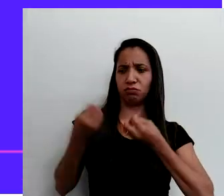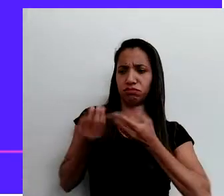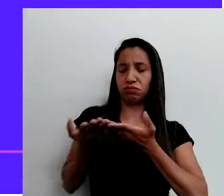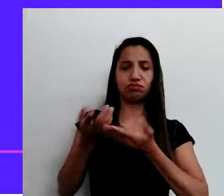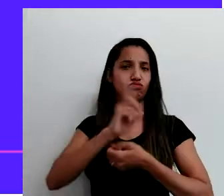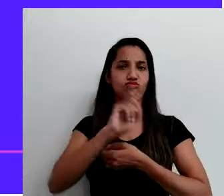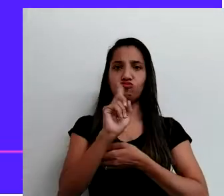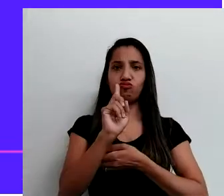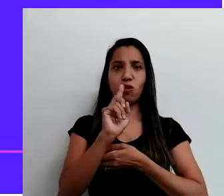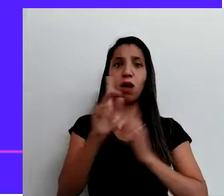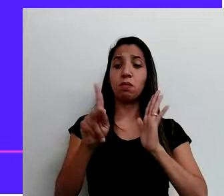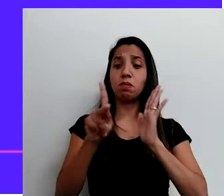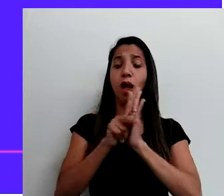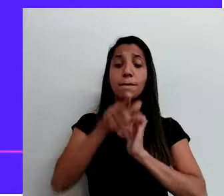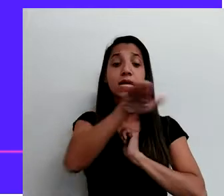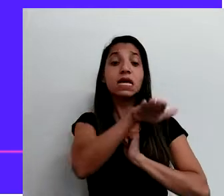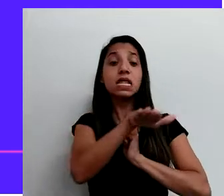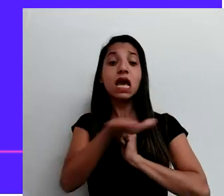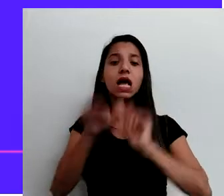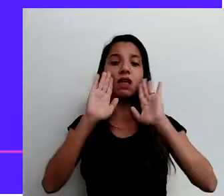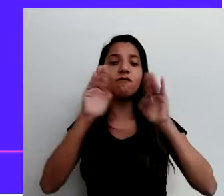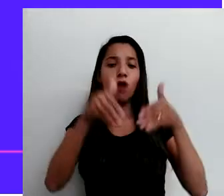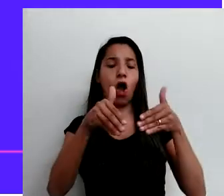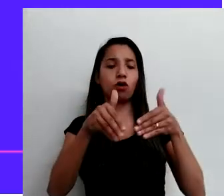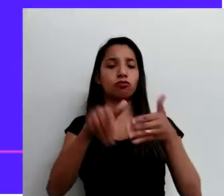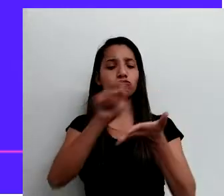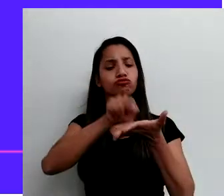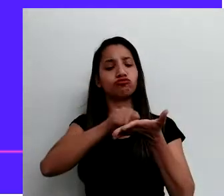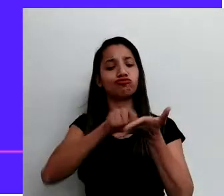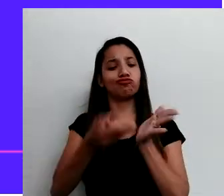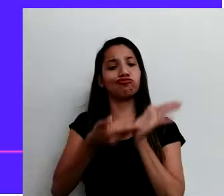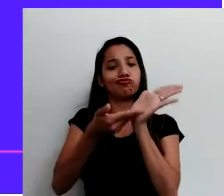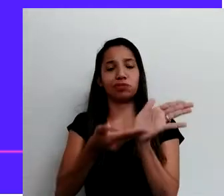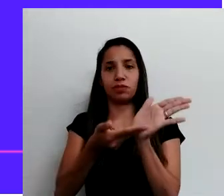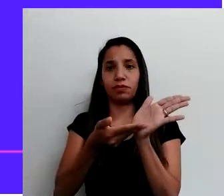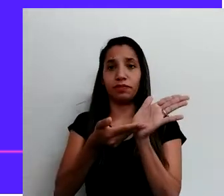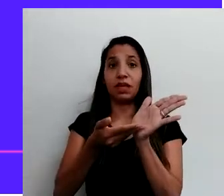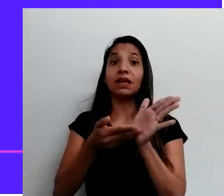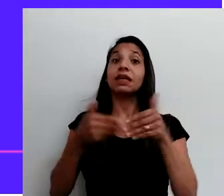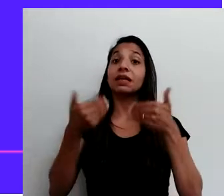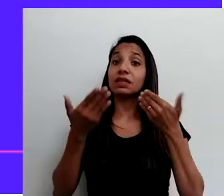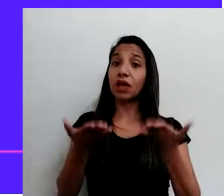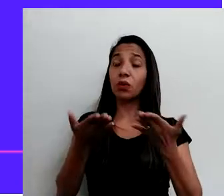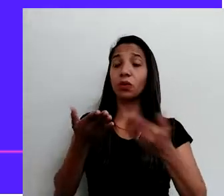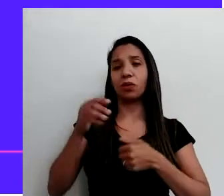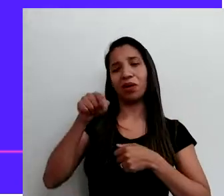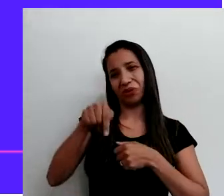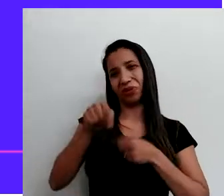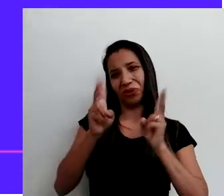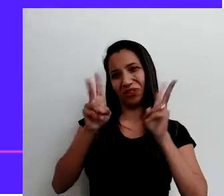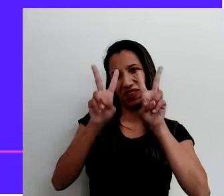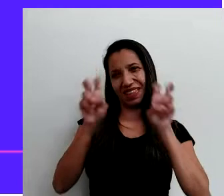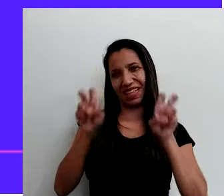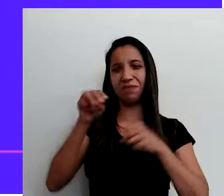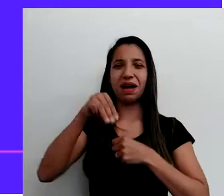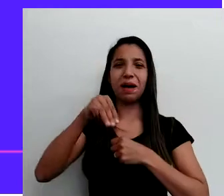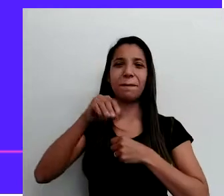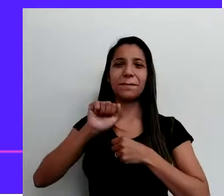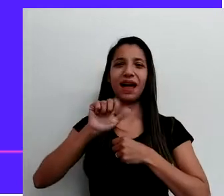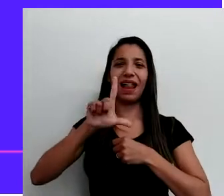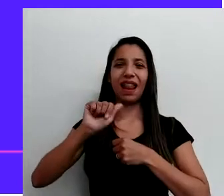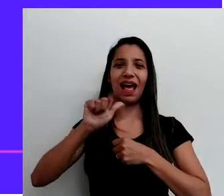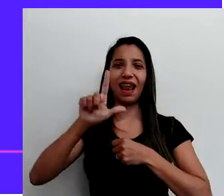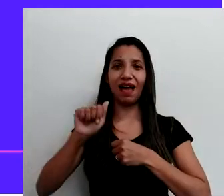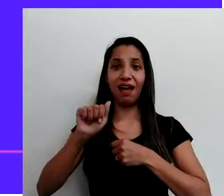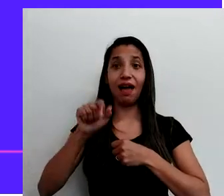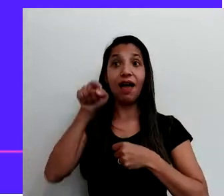que, só ainda falando do Malala, a resposta foi maravilhosa, né? Eu fui